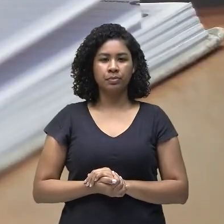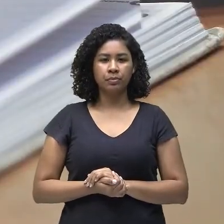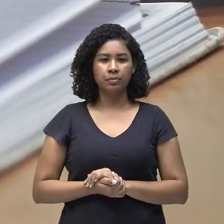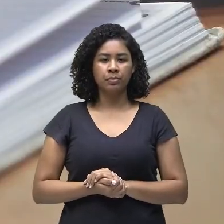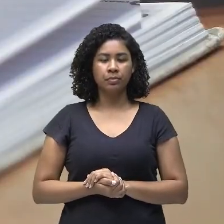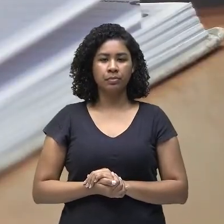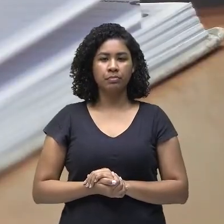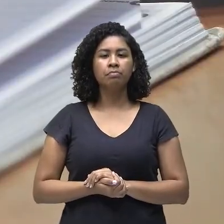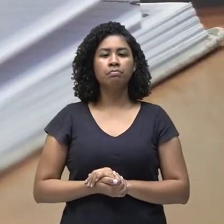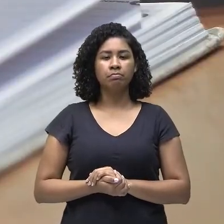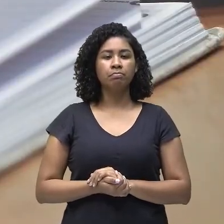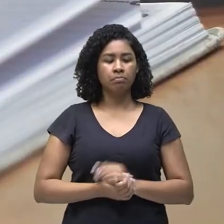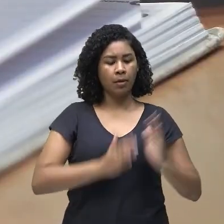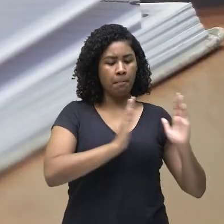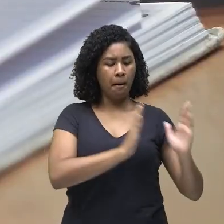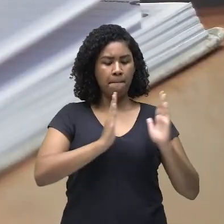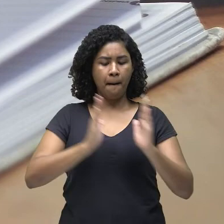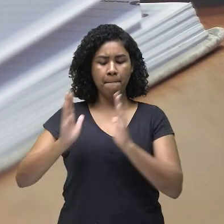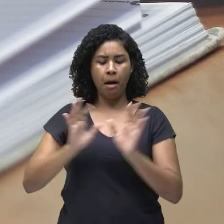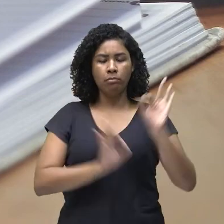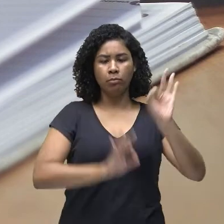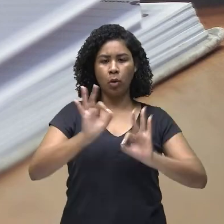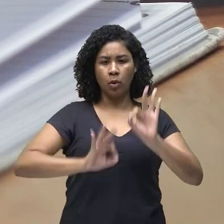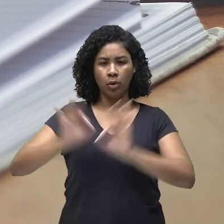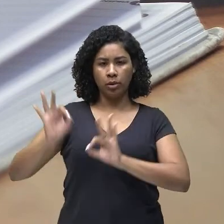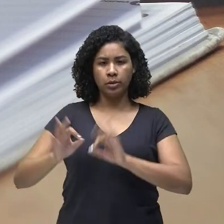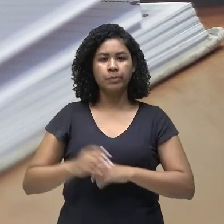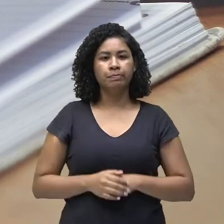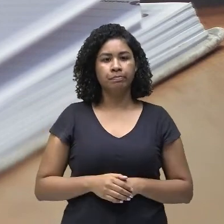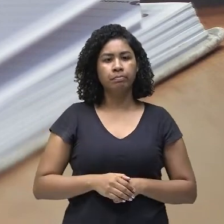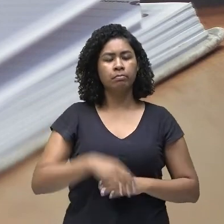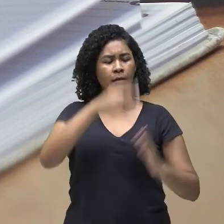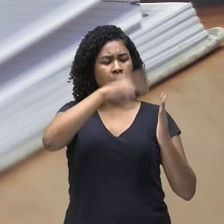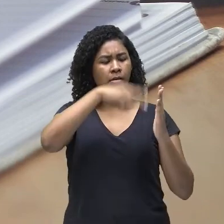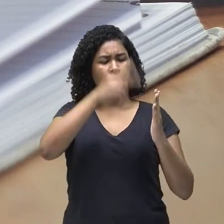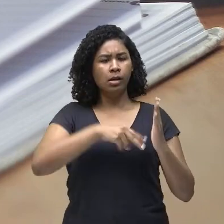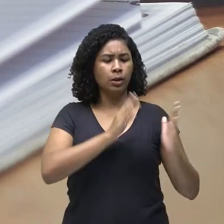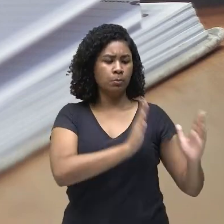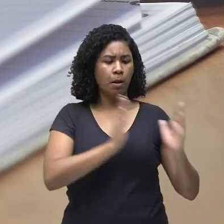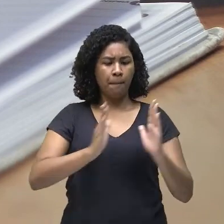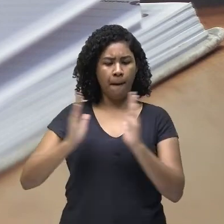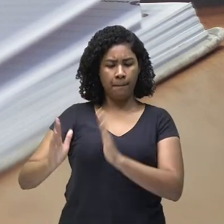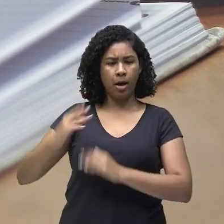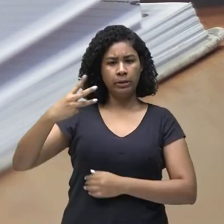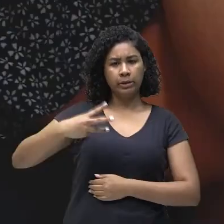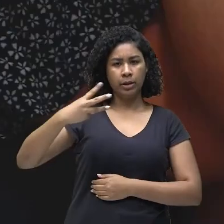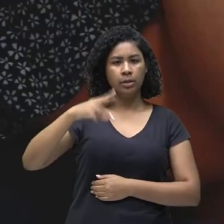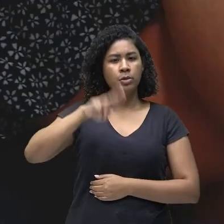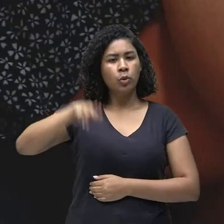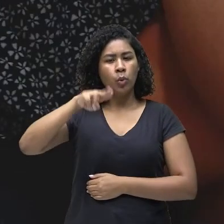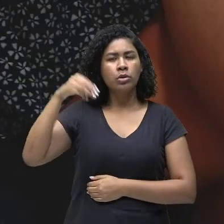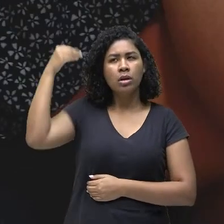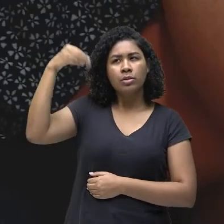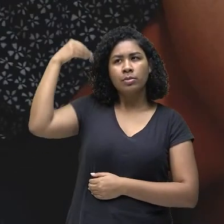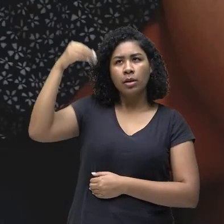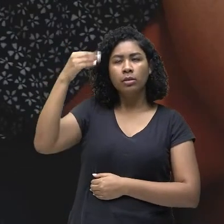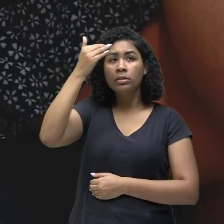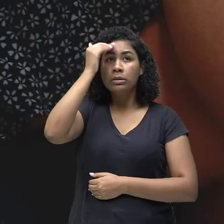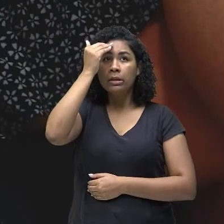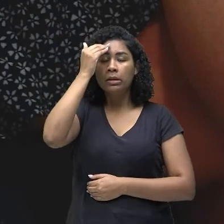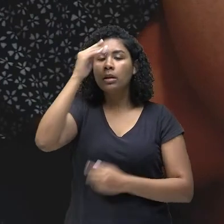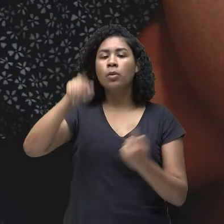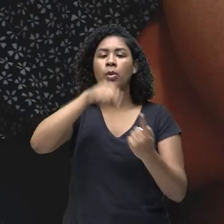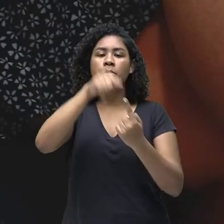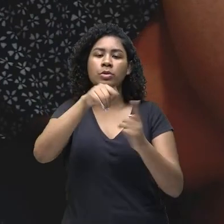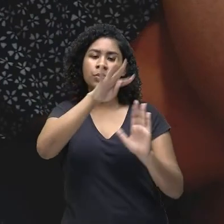Dividir em etapas. Divida a leitura em 3 etapas. Use seu conhecimento existente para entender o propósito do texto.